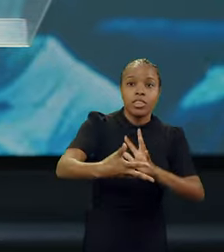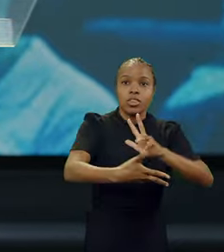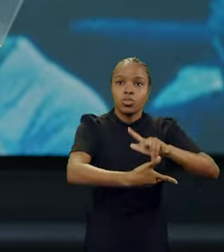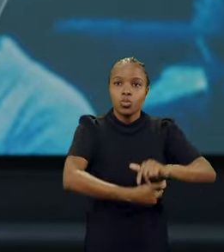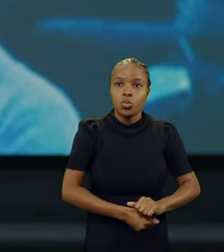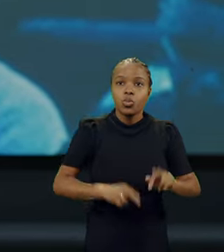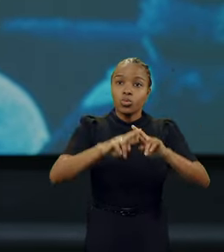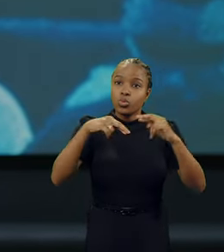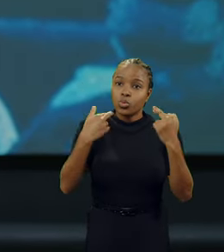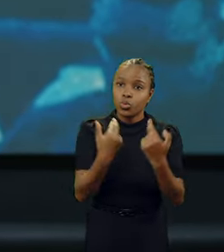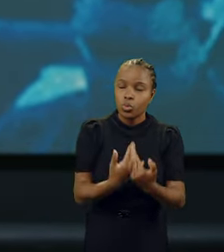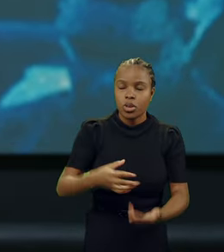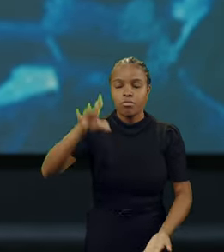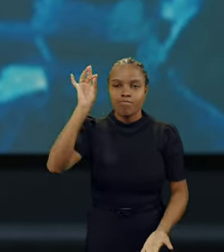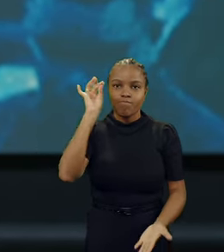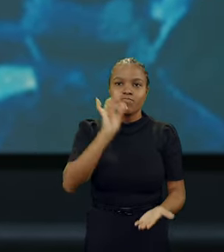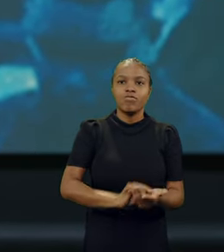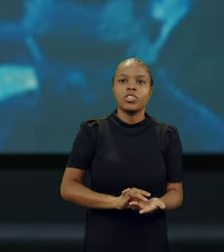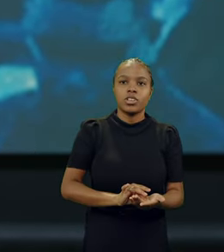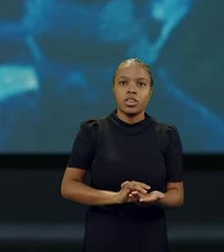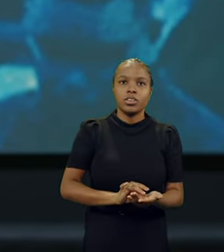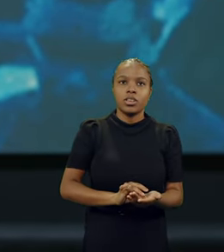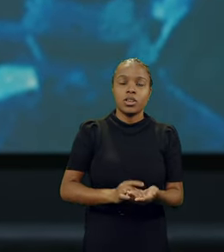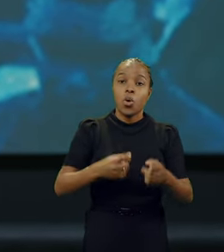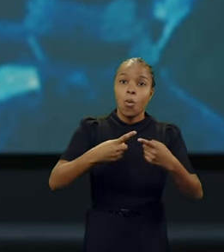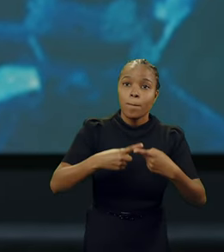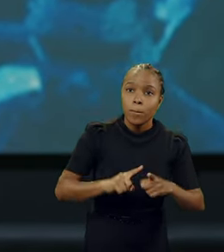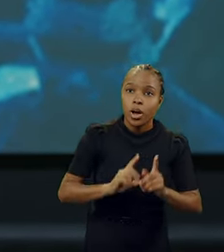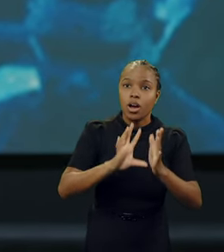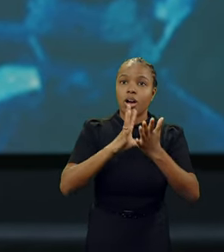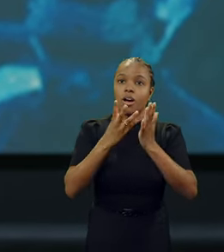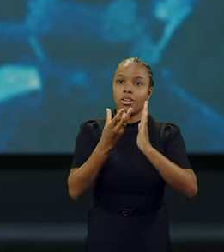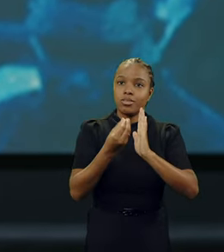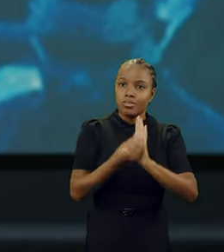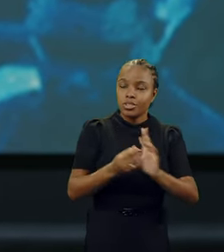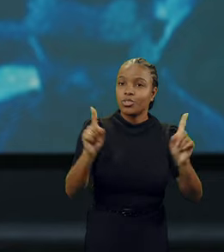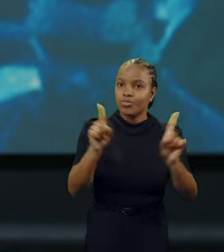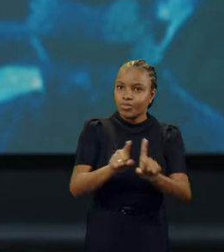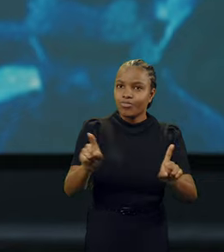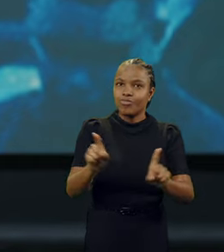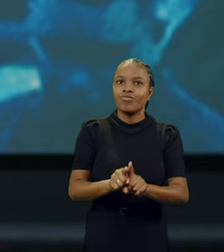a igreja, eu e você, reinaremos com ele.